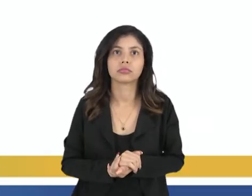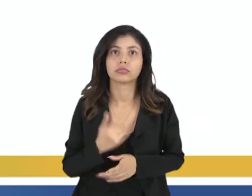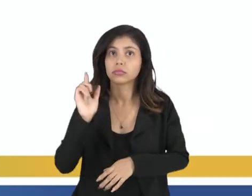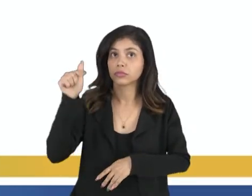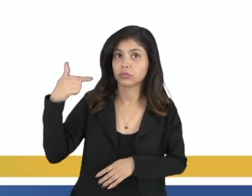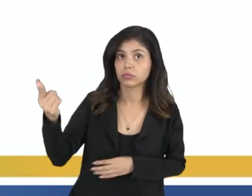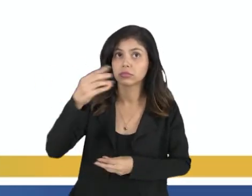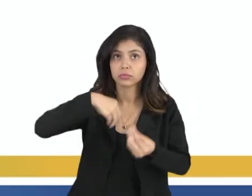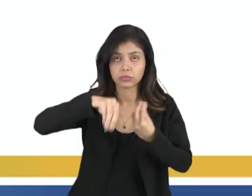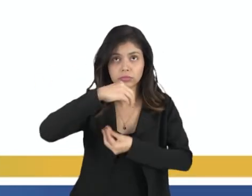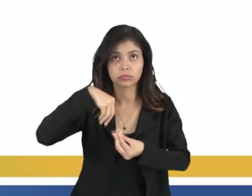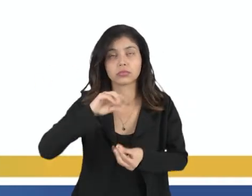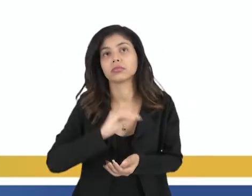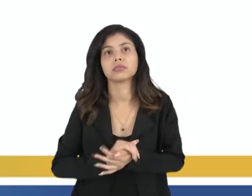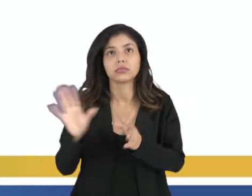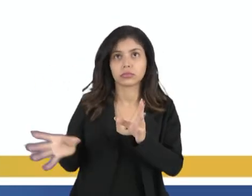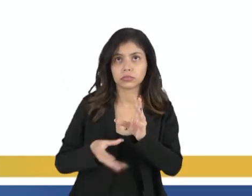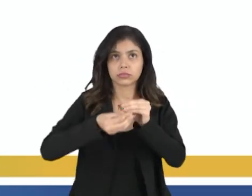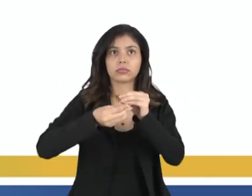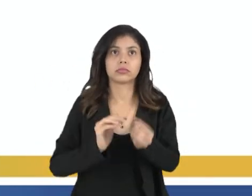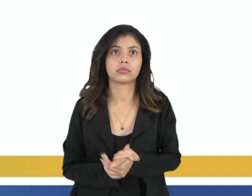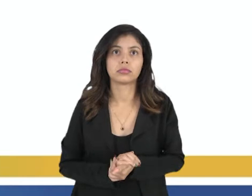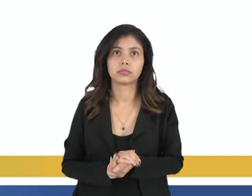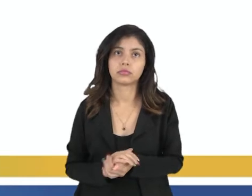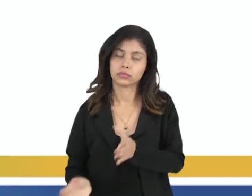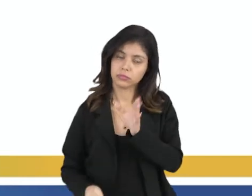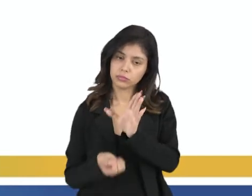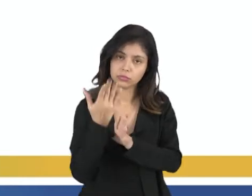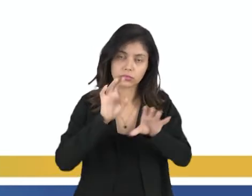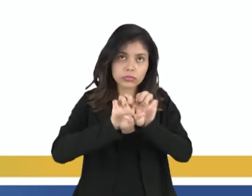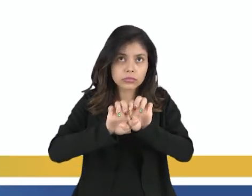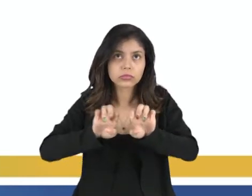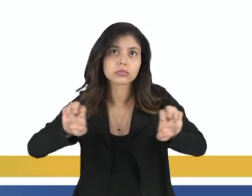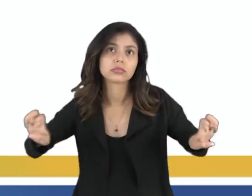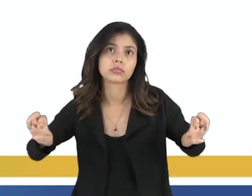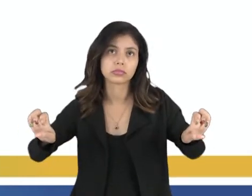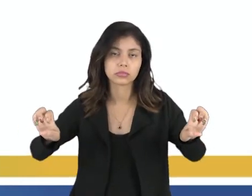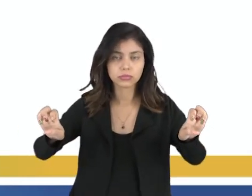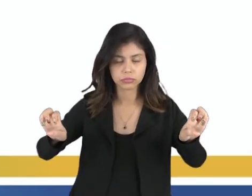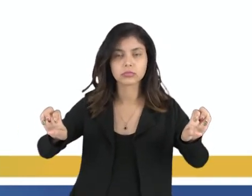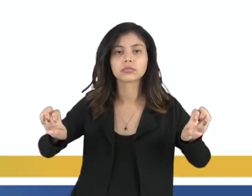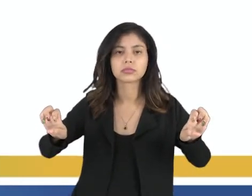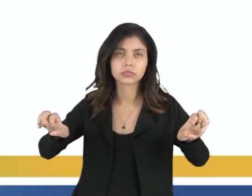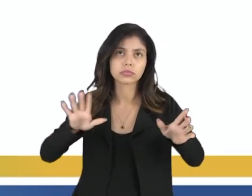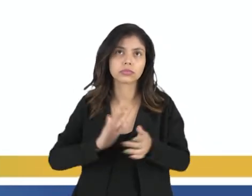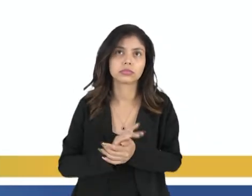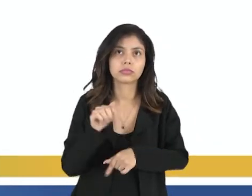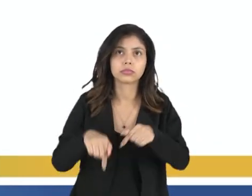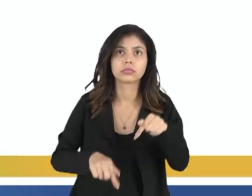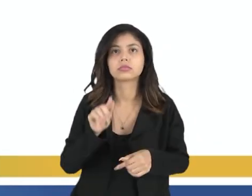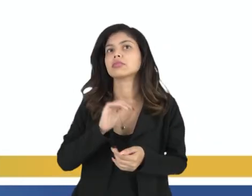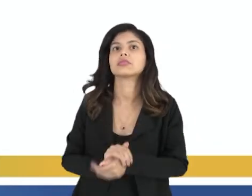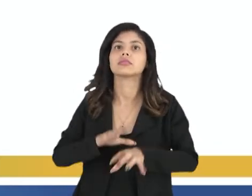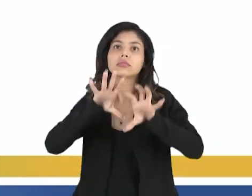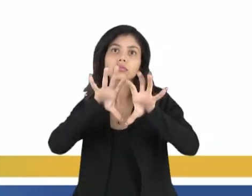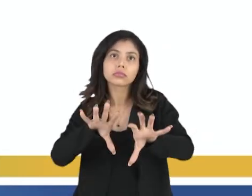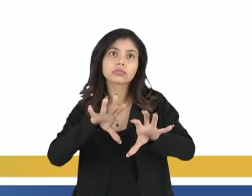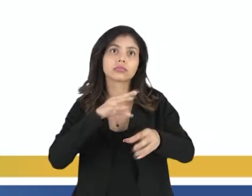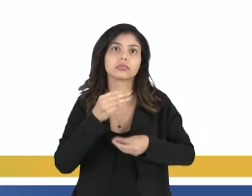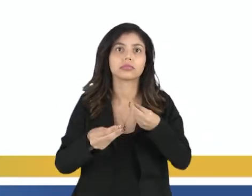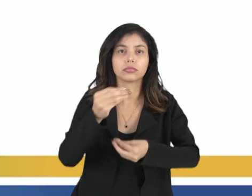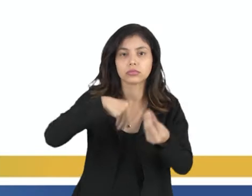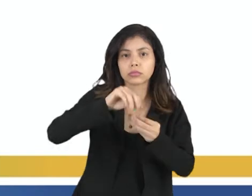práticas essa e outras reações mais complexas, né, que foram criadas, foi para isso que foi criadas as equações químicas.